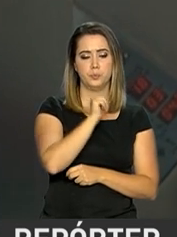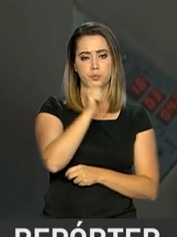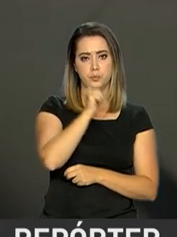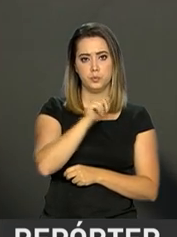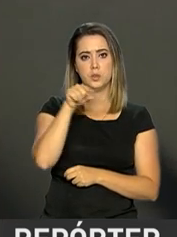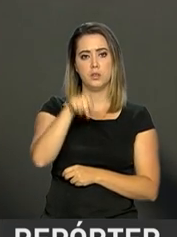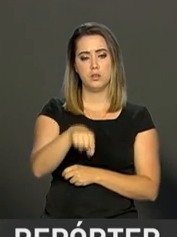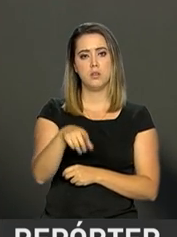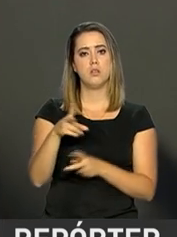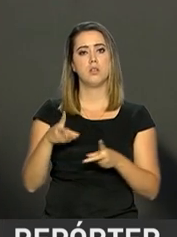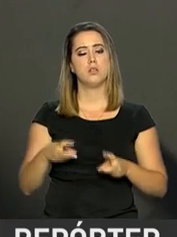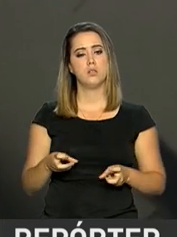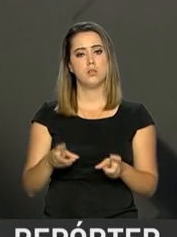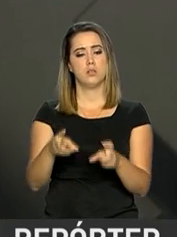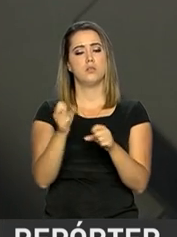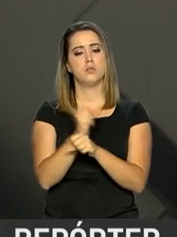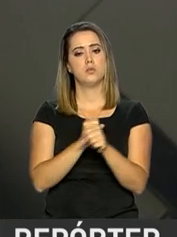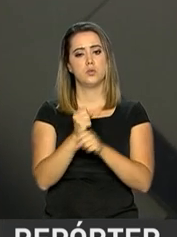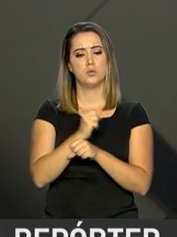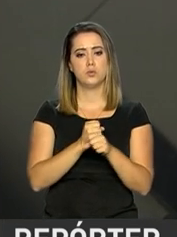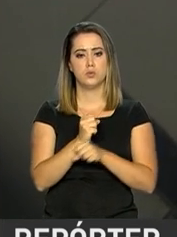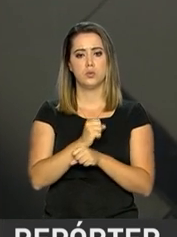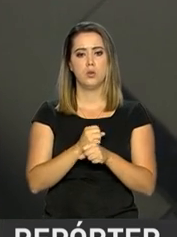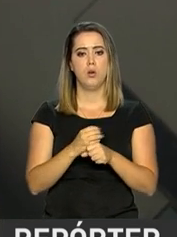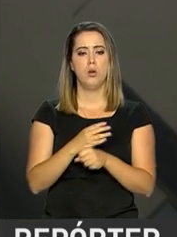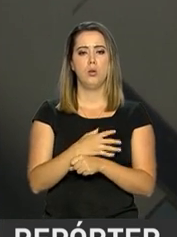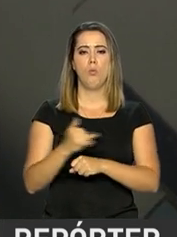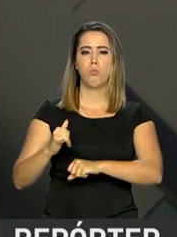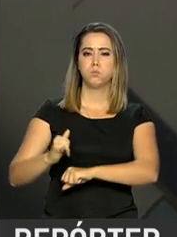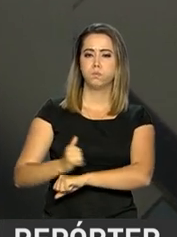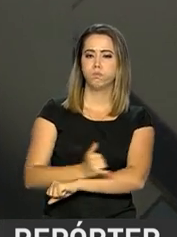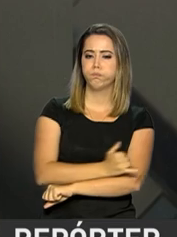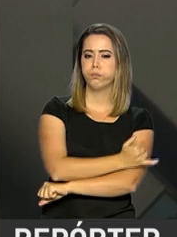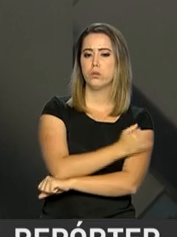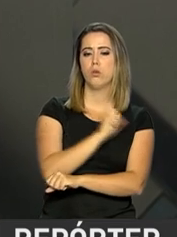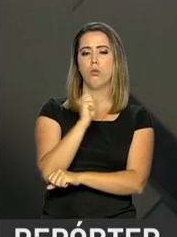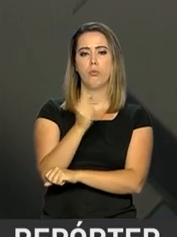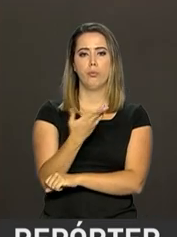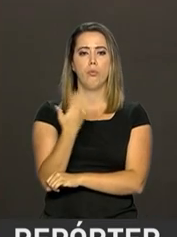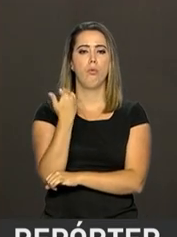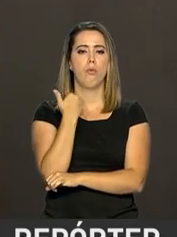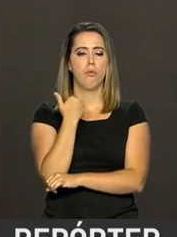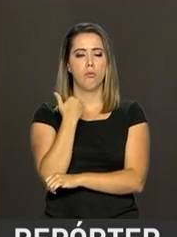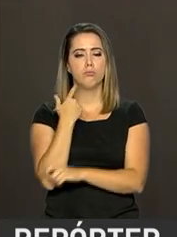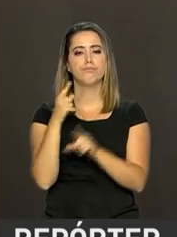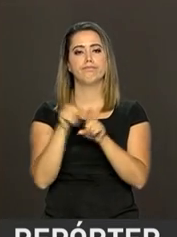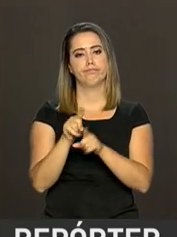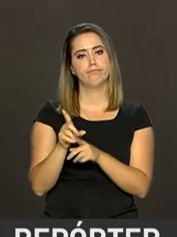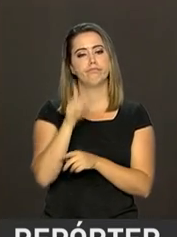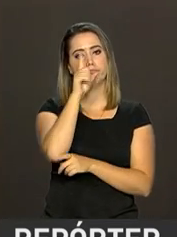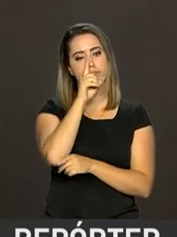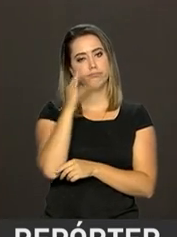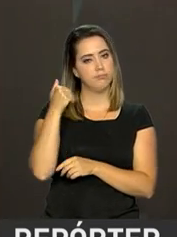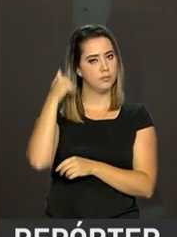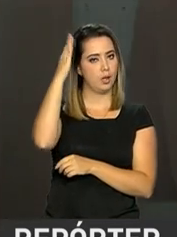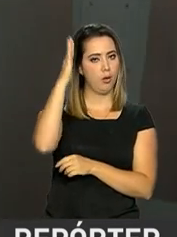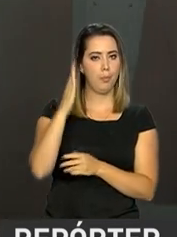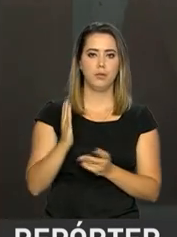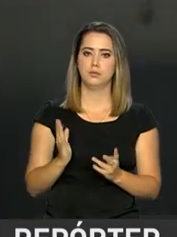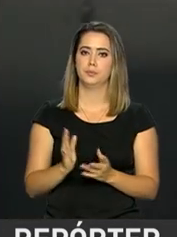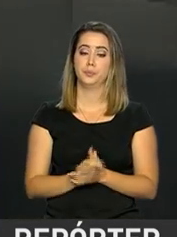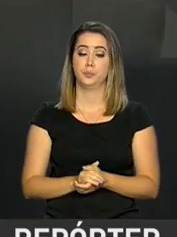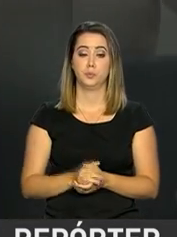este ano. A obesidade e o sedentarismo são apontados como fatores de risco para o desenvolvimento da